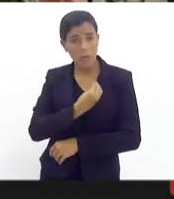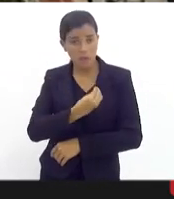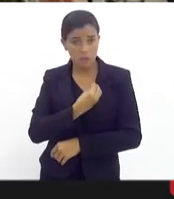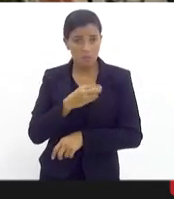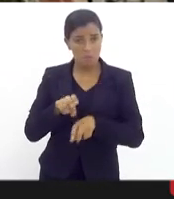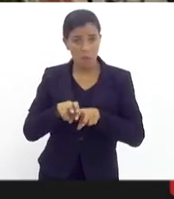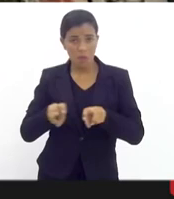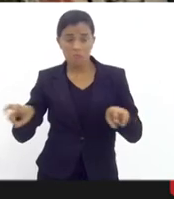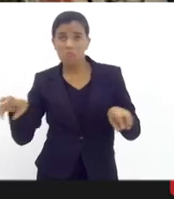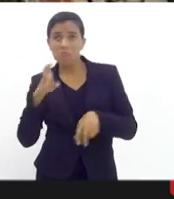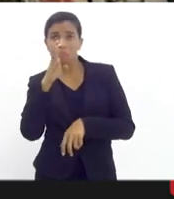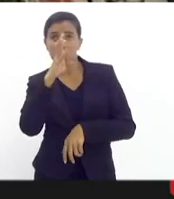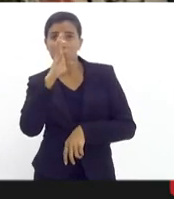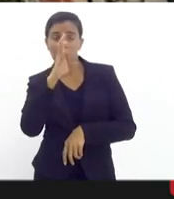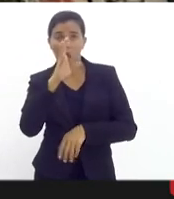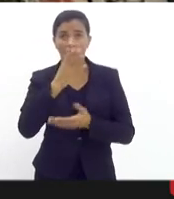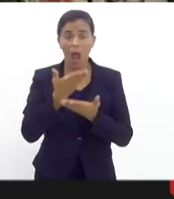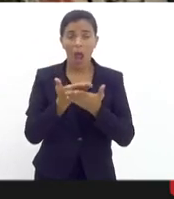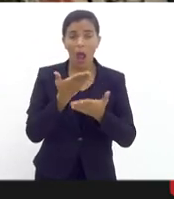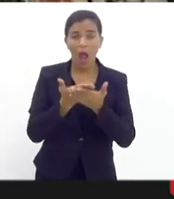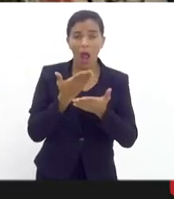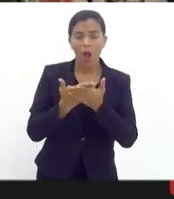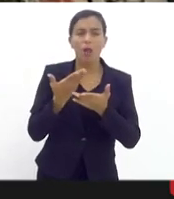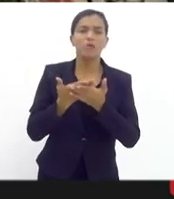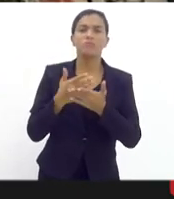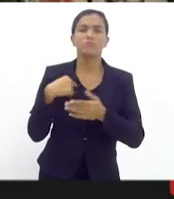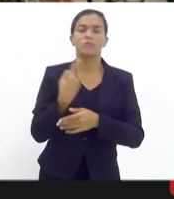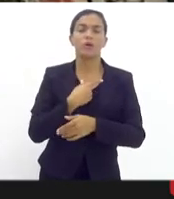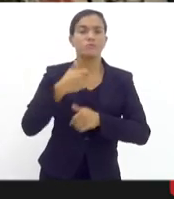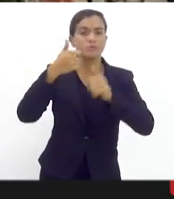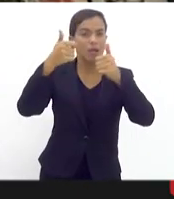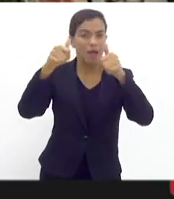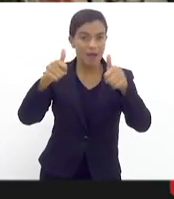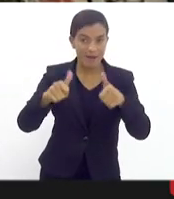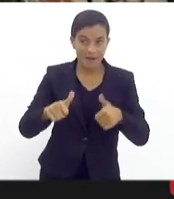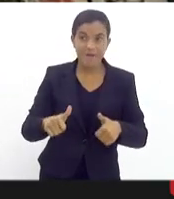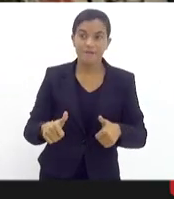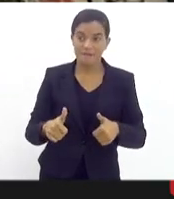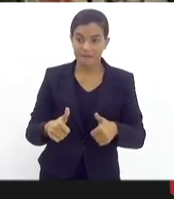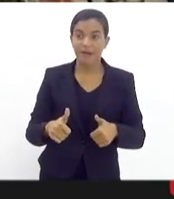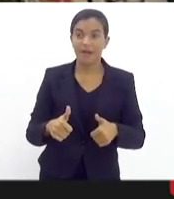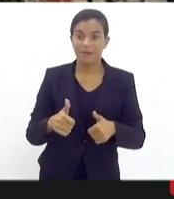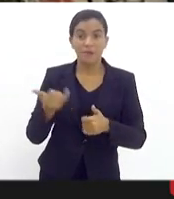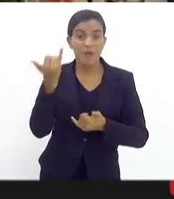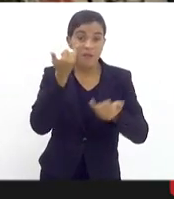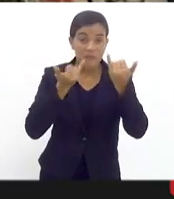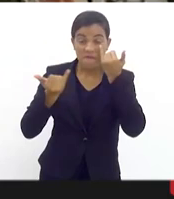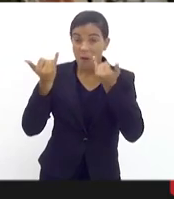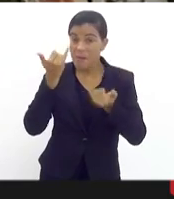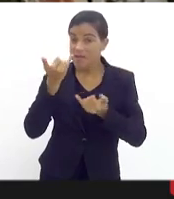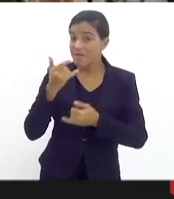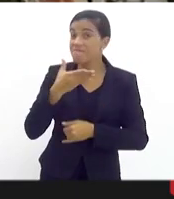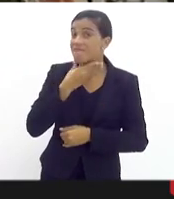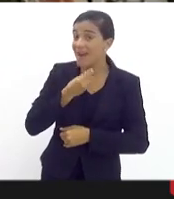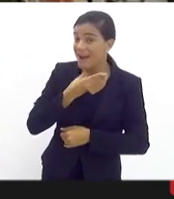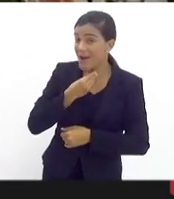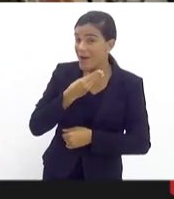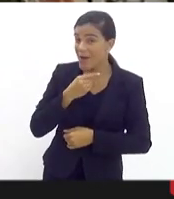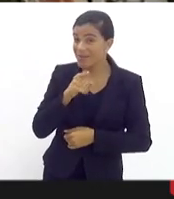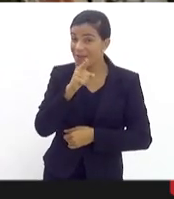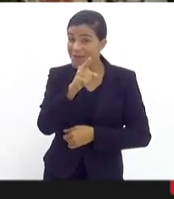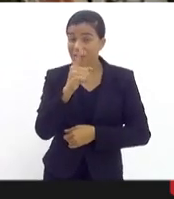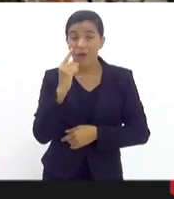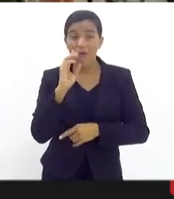né? Nessa aula nós examinamos algumas notícias falsas, vimos um pequeno